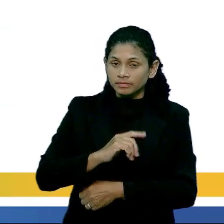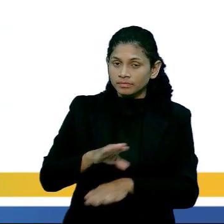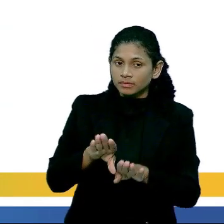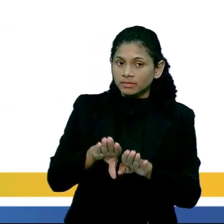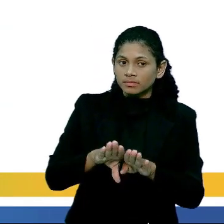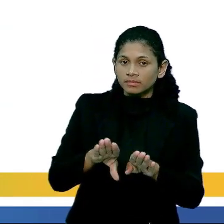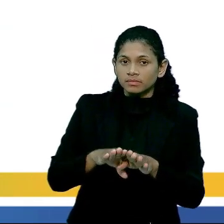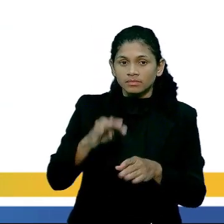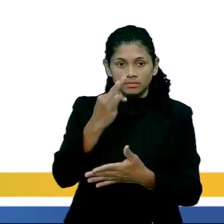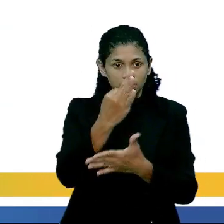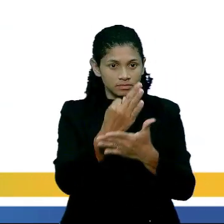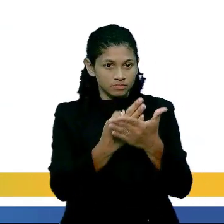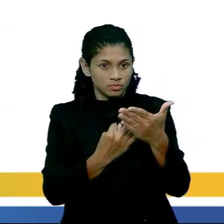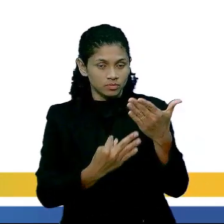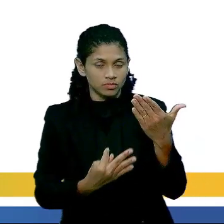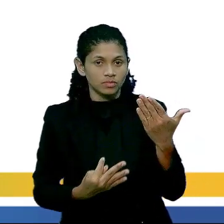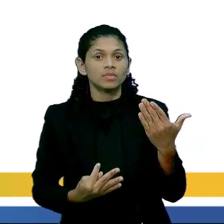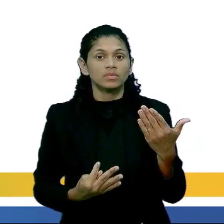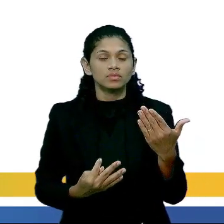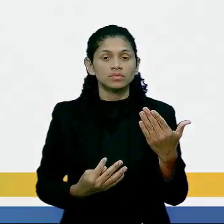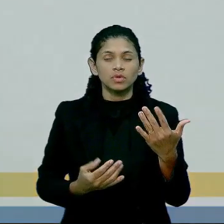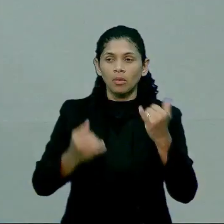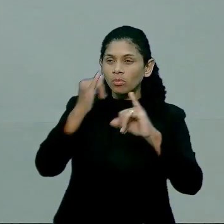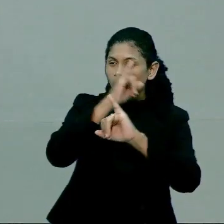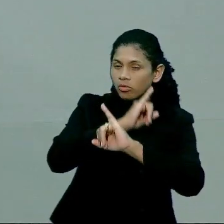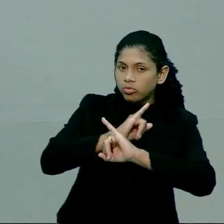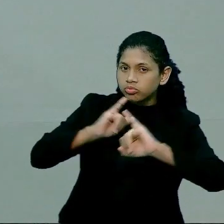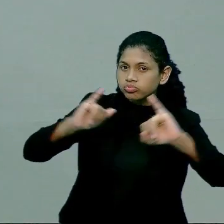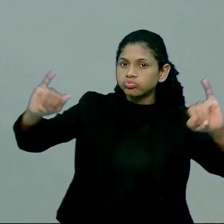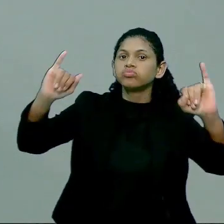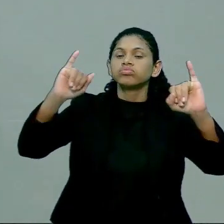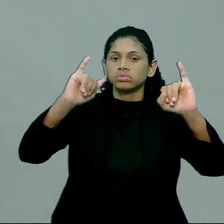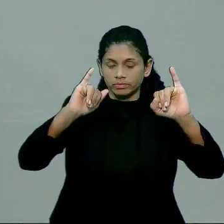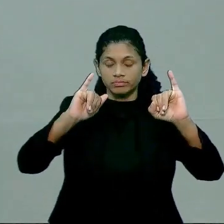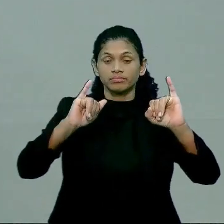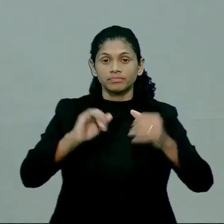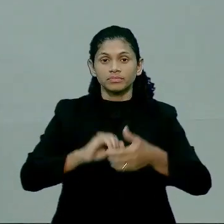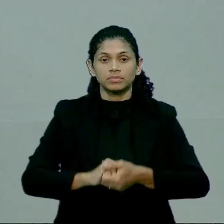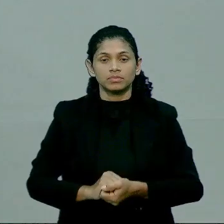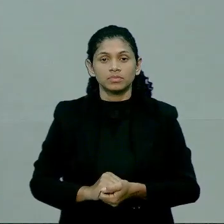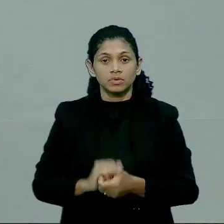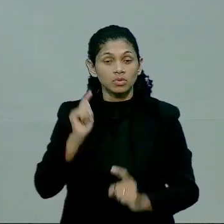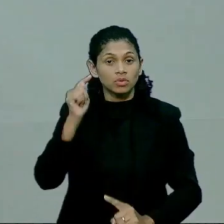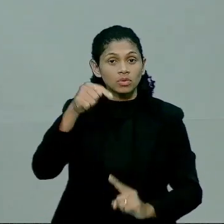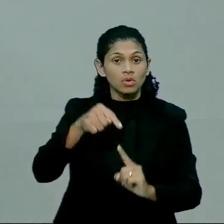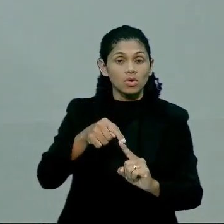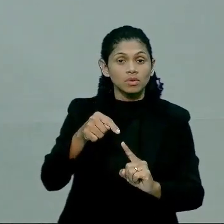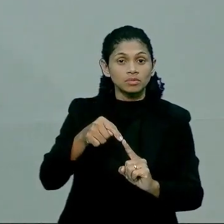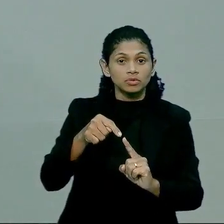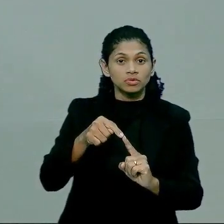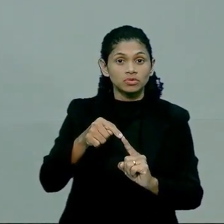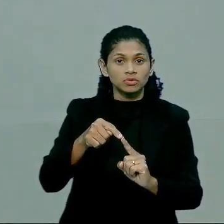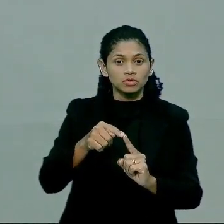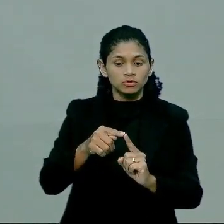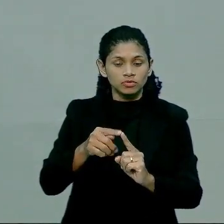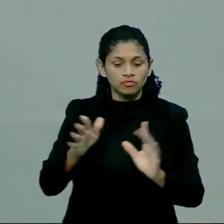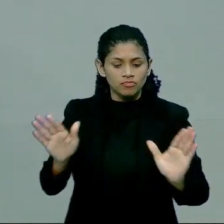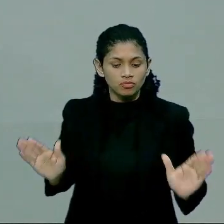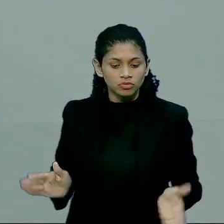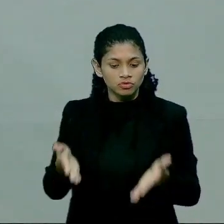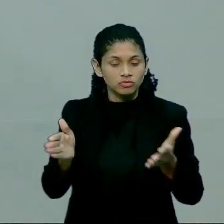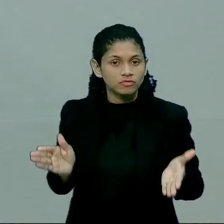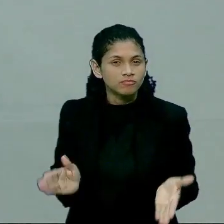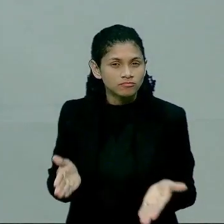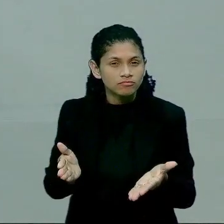os textos publicitários são aqueles que visam persuadir o leitor então se a intenção é vender